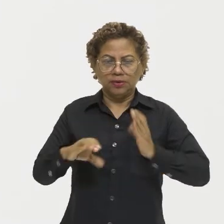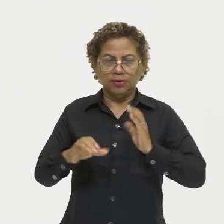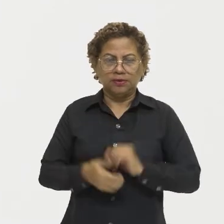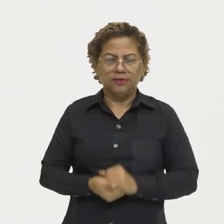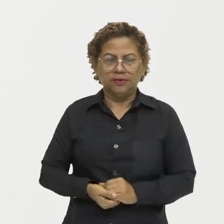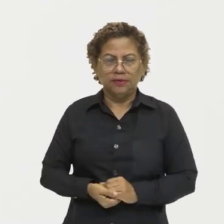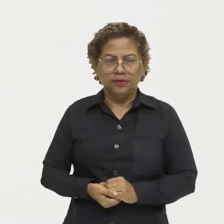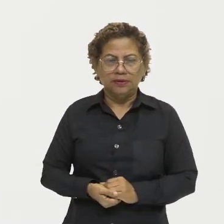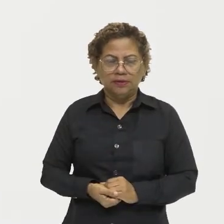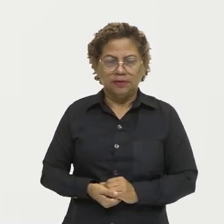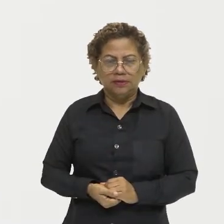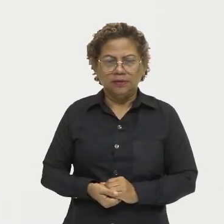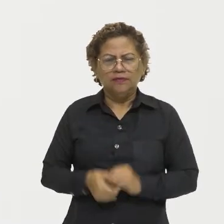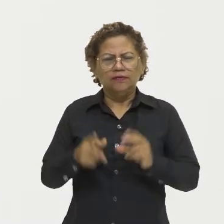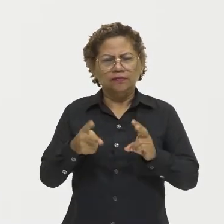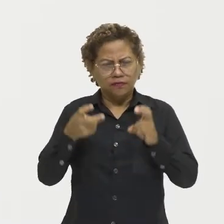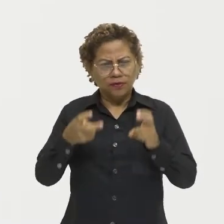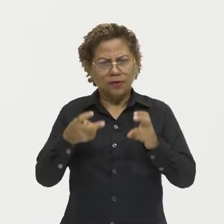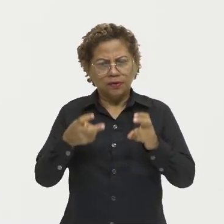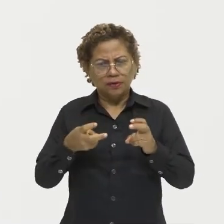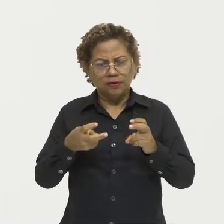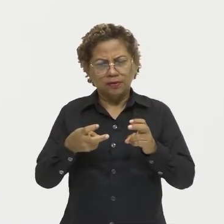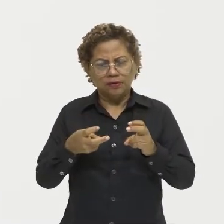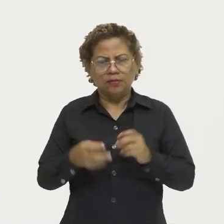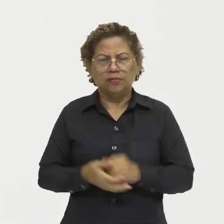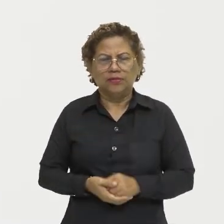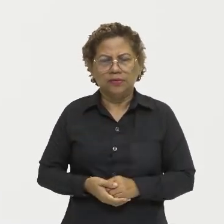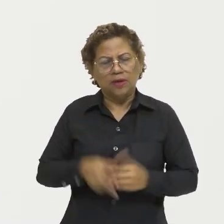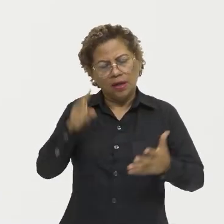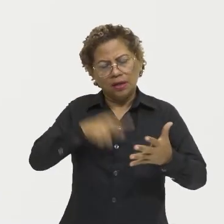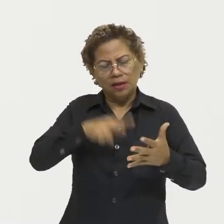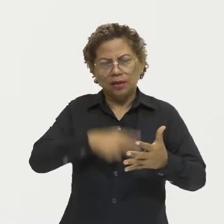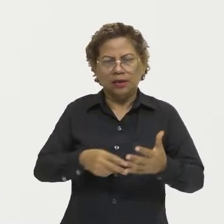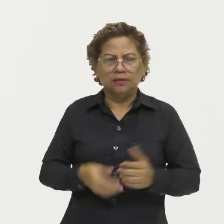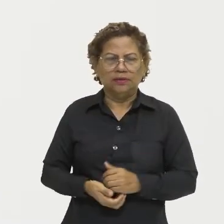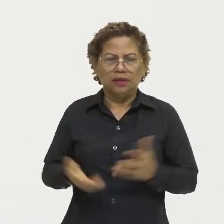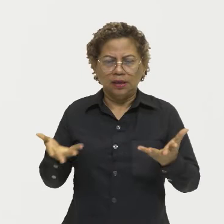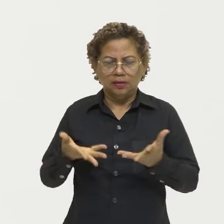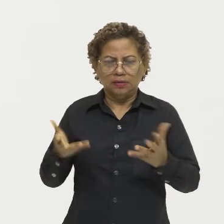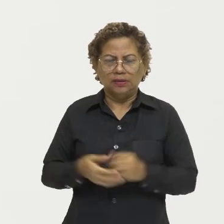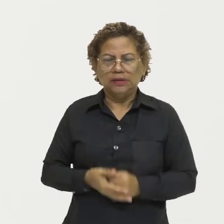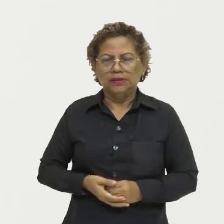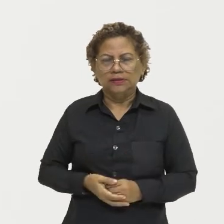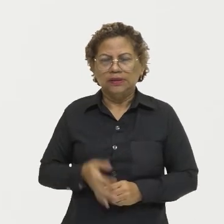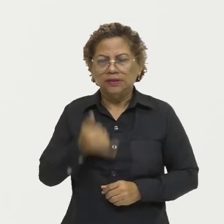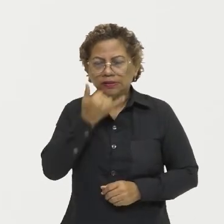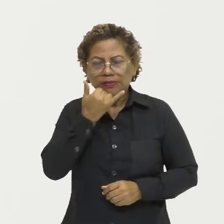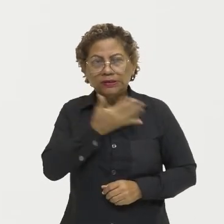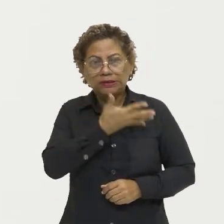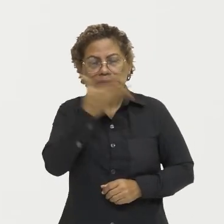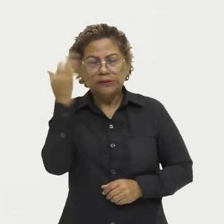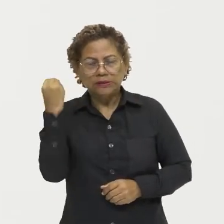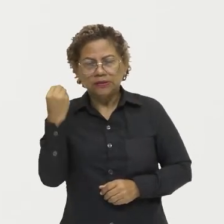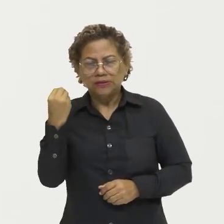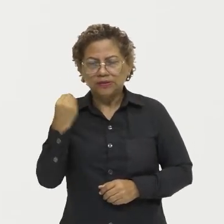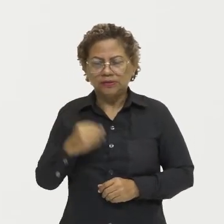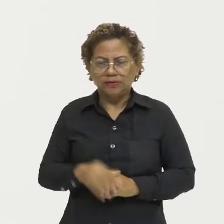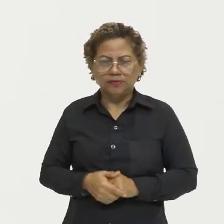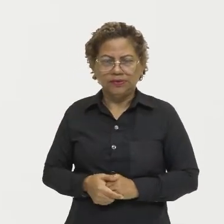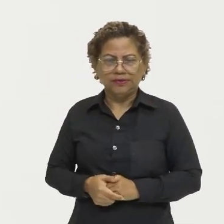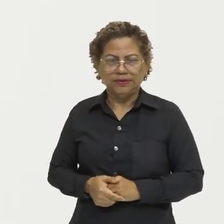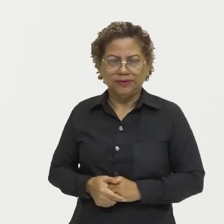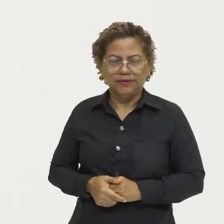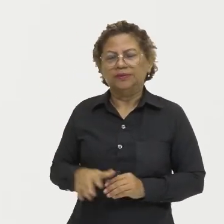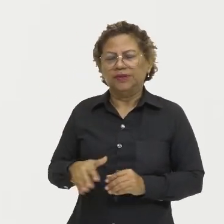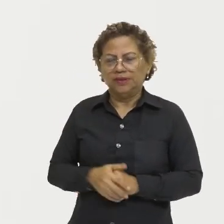Choram as Rosas. Vamos observar aqui. Choram as rosas. Observem aí, ó. Seu perfume